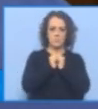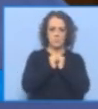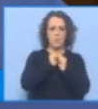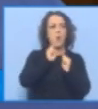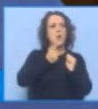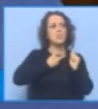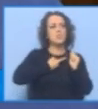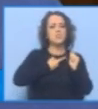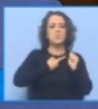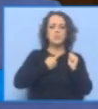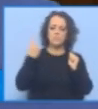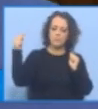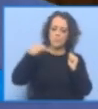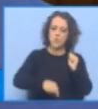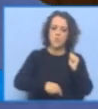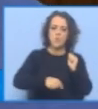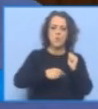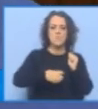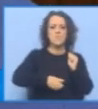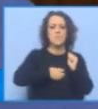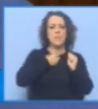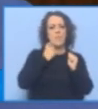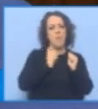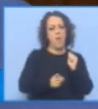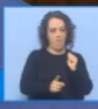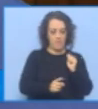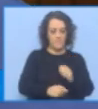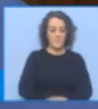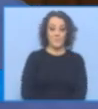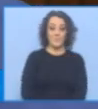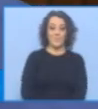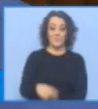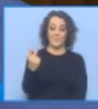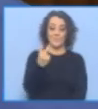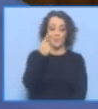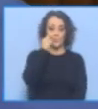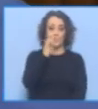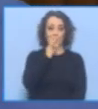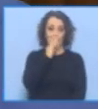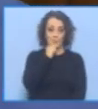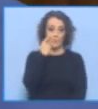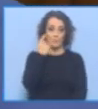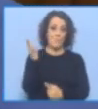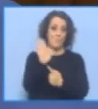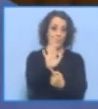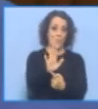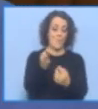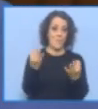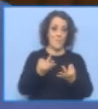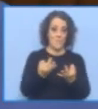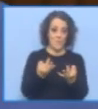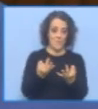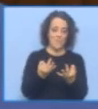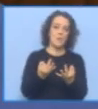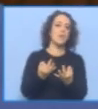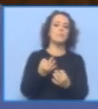da sua vinda. Não é? Para estes pais, e este relato apresenta-nos isso de alguma maneira.